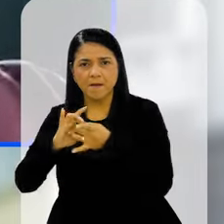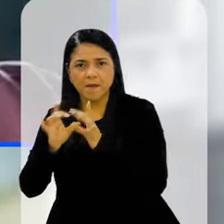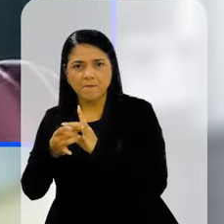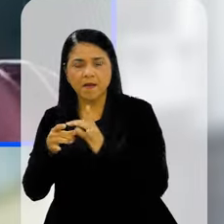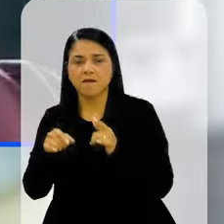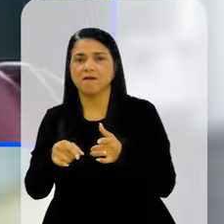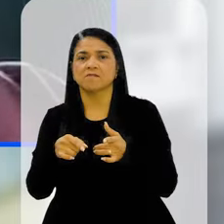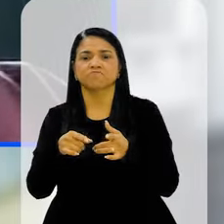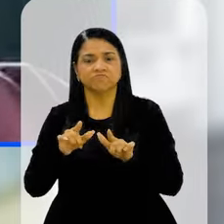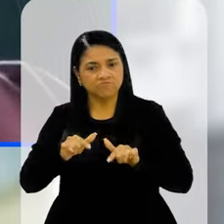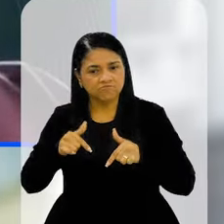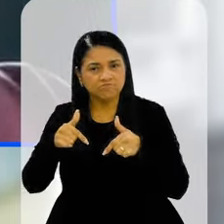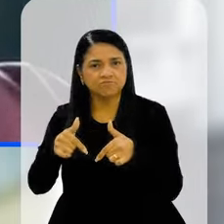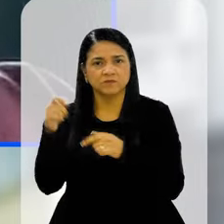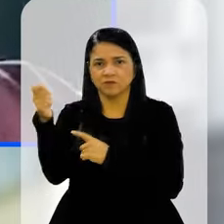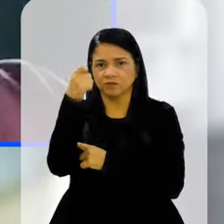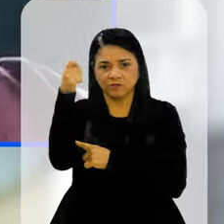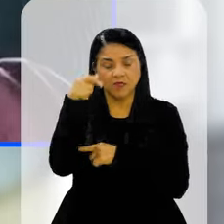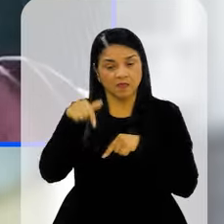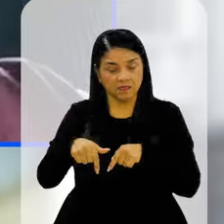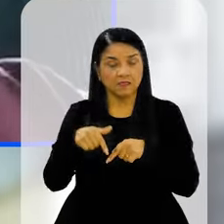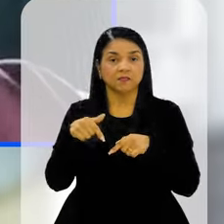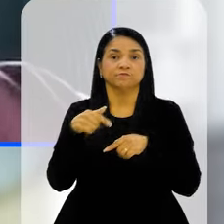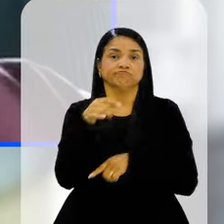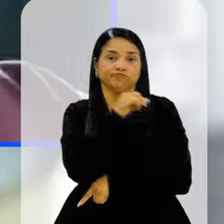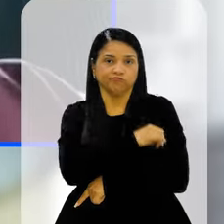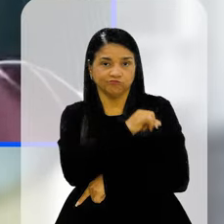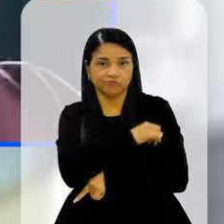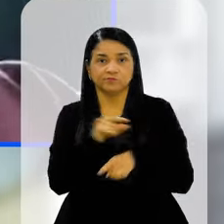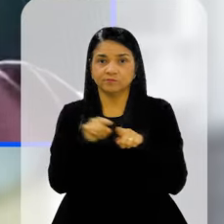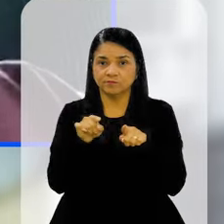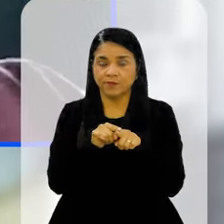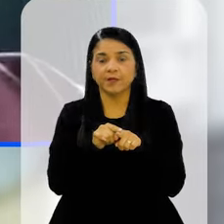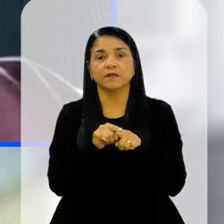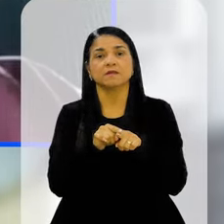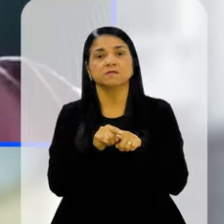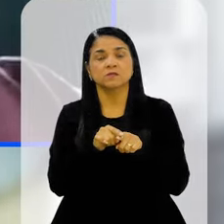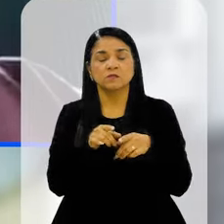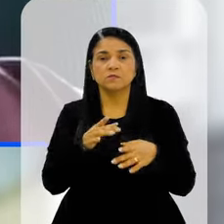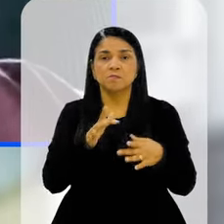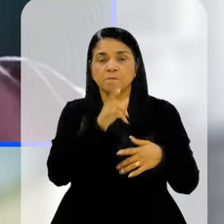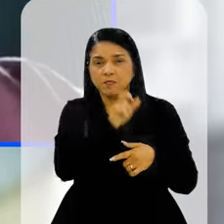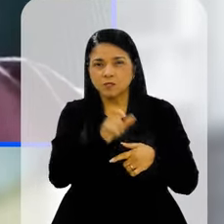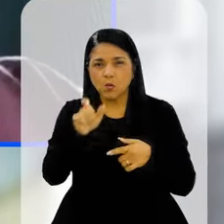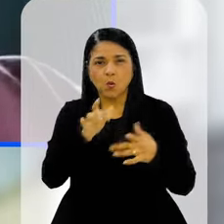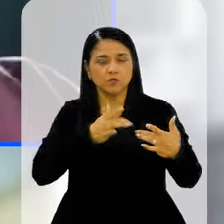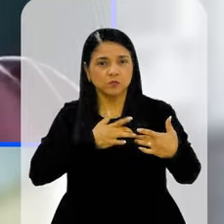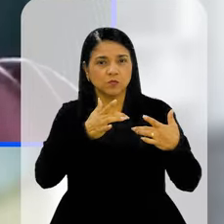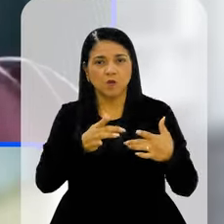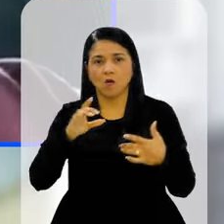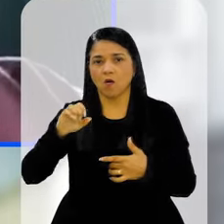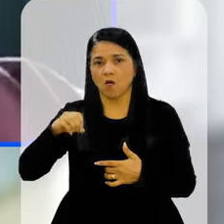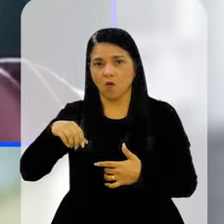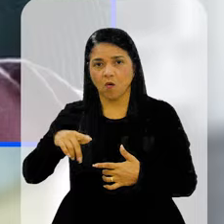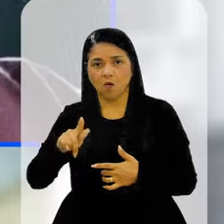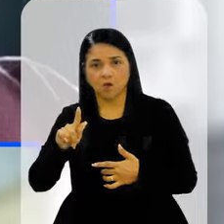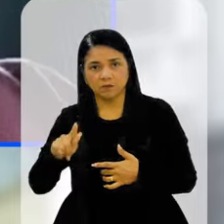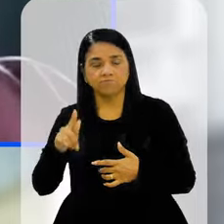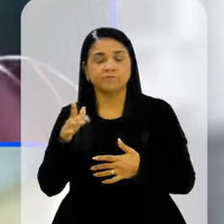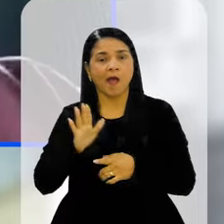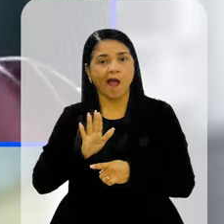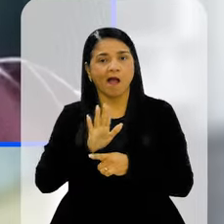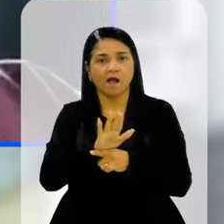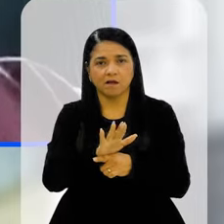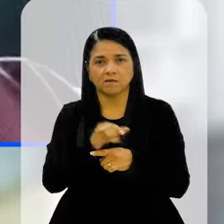atuar diretamente lá. A gente aqui no Rio atuou também mobilizando pessoas, né, para doar para as ONGs,